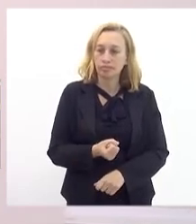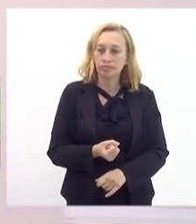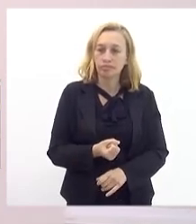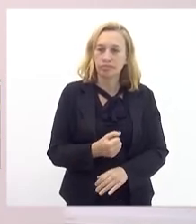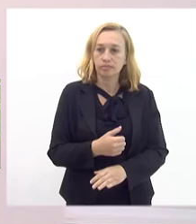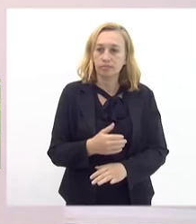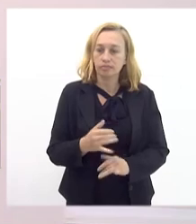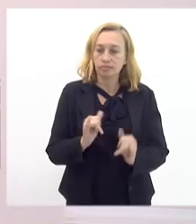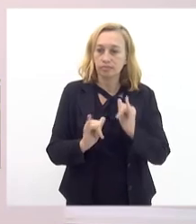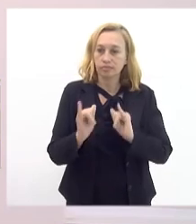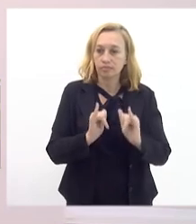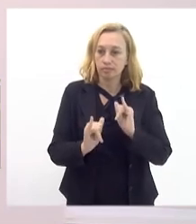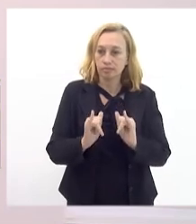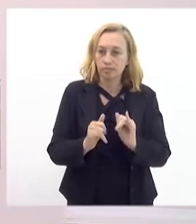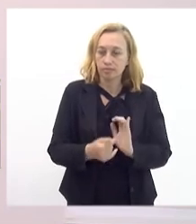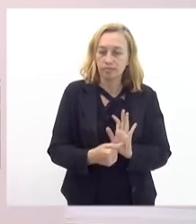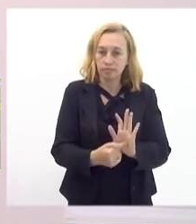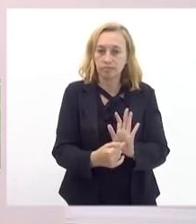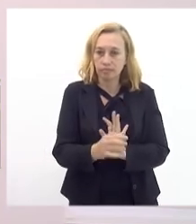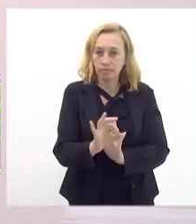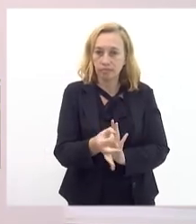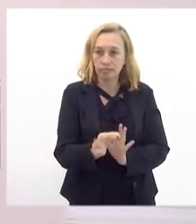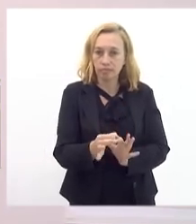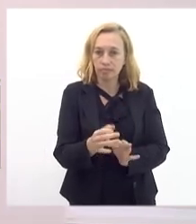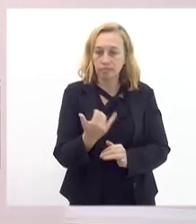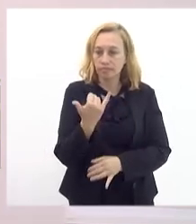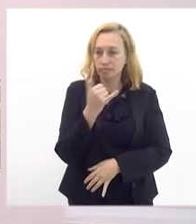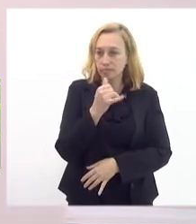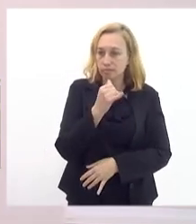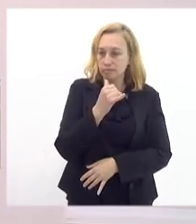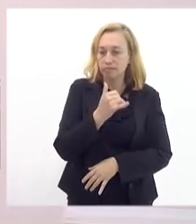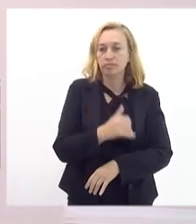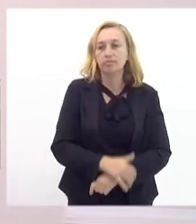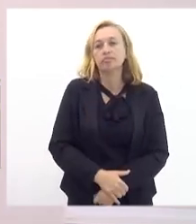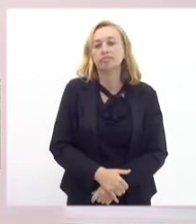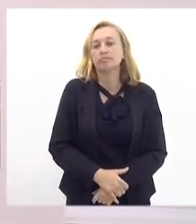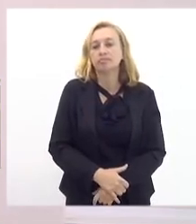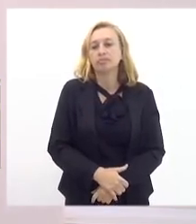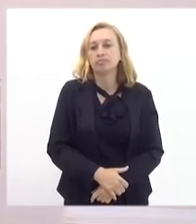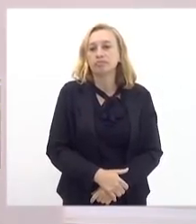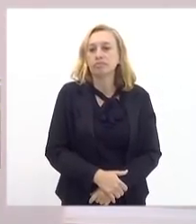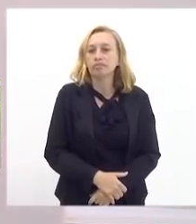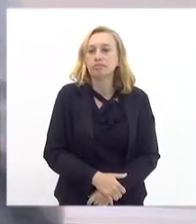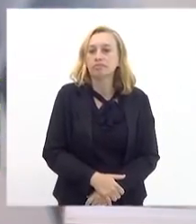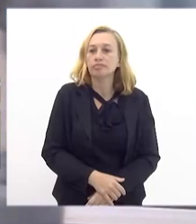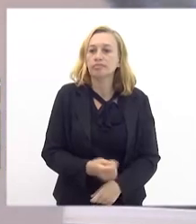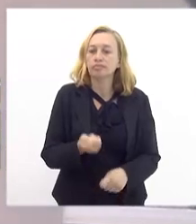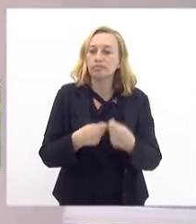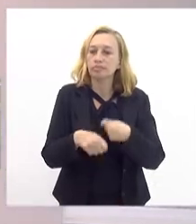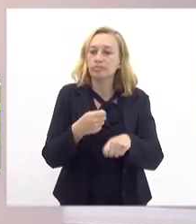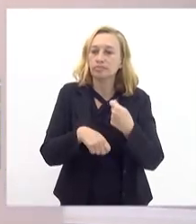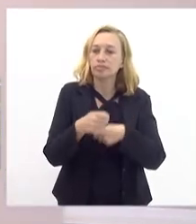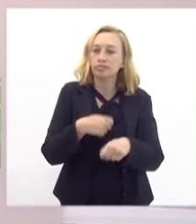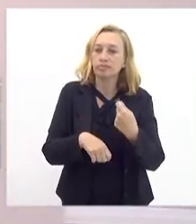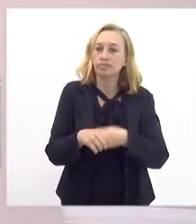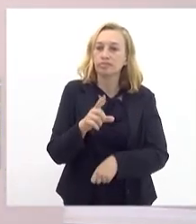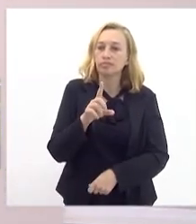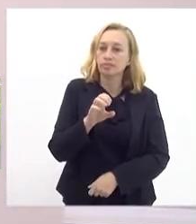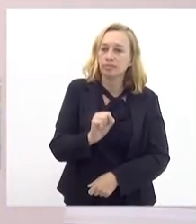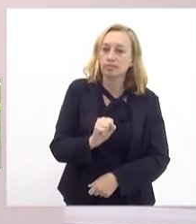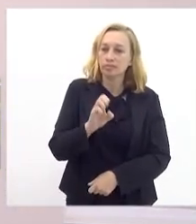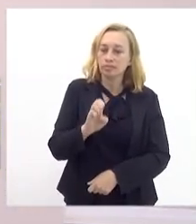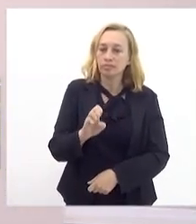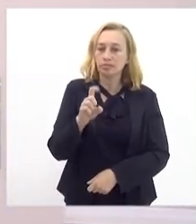declaração e apontada apontada justificativas energéticas para as indicativas econômicas de feito pela cedere